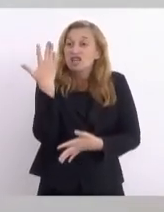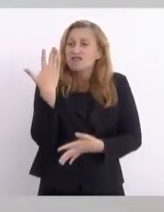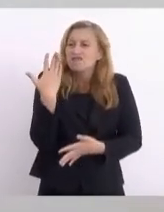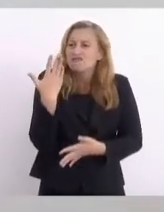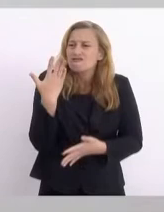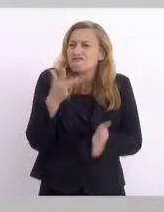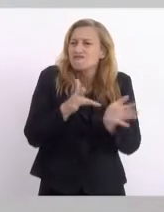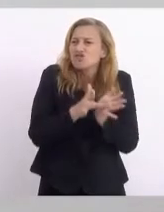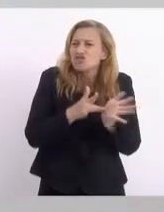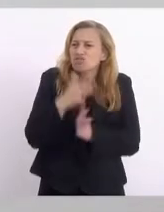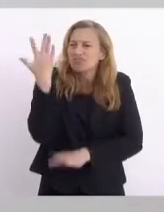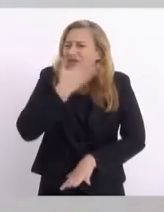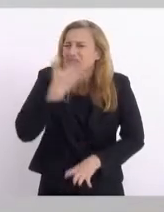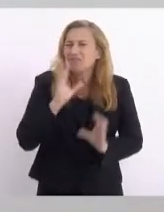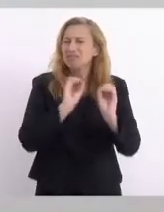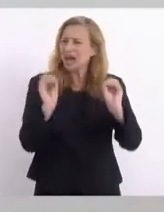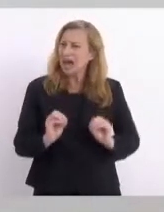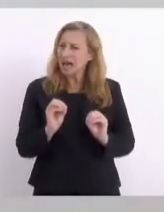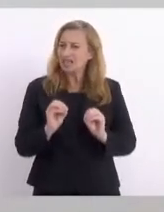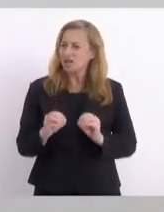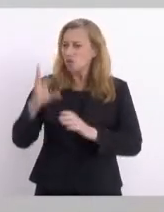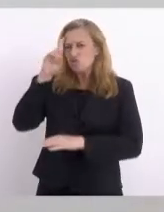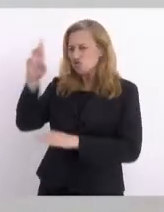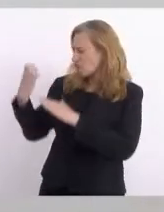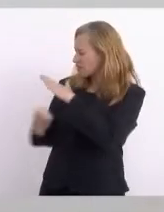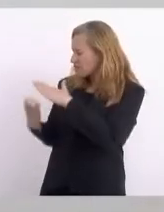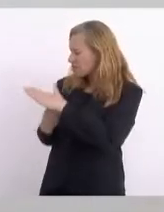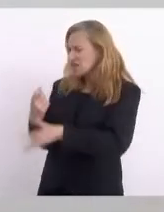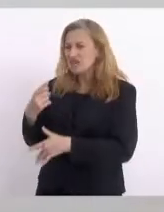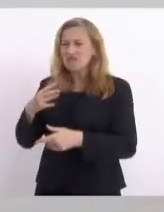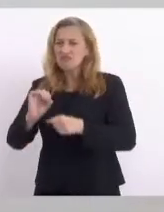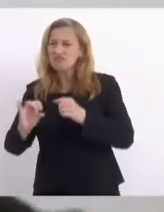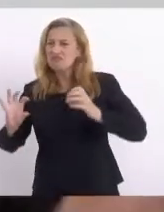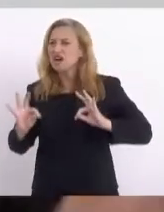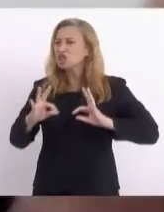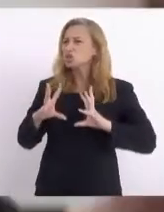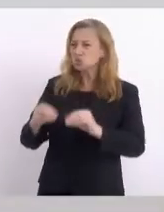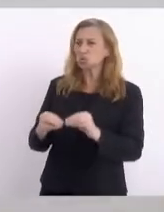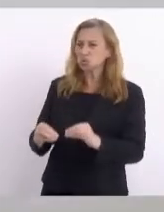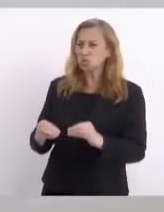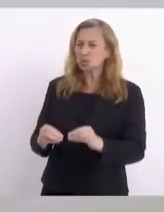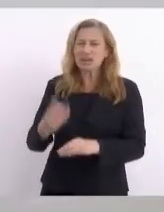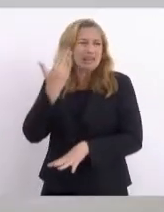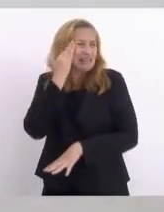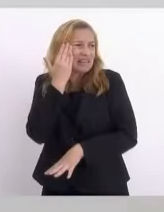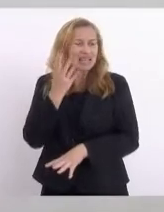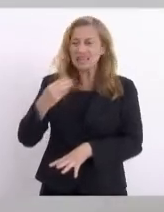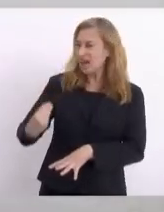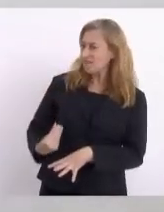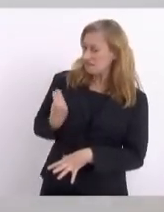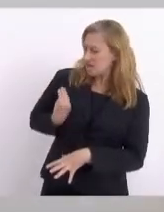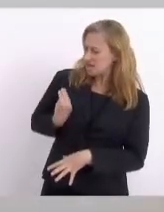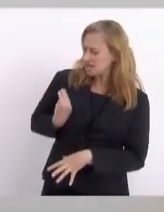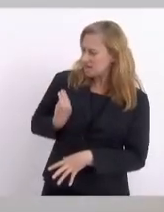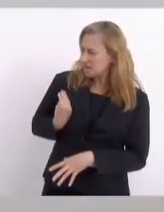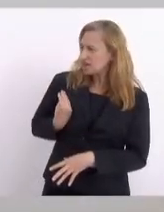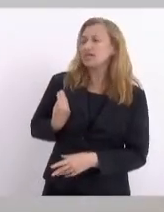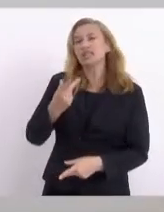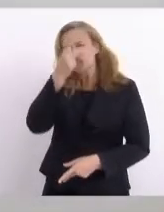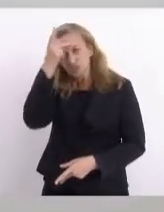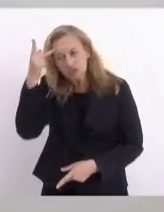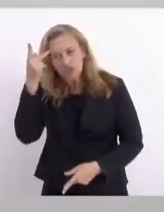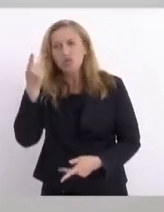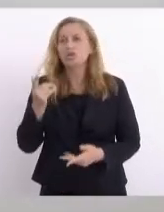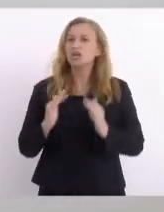dizer, o empresário faz o que quer e entende com a vida. É a vida das pessoas